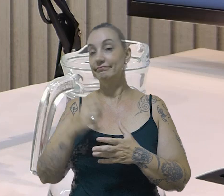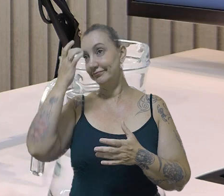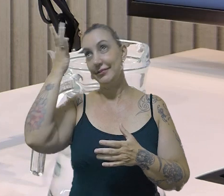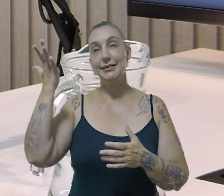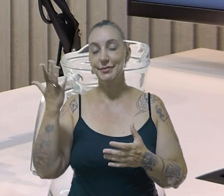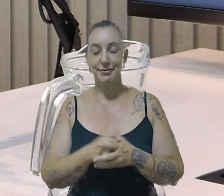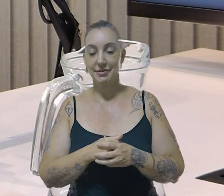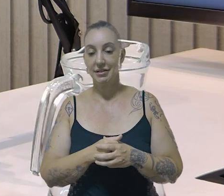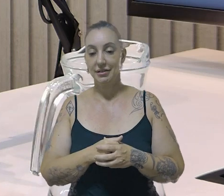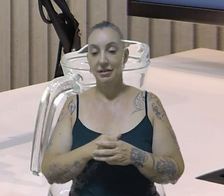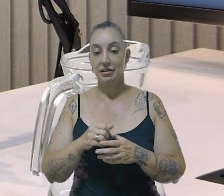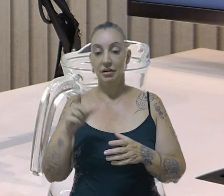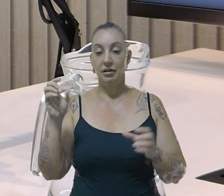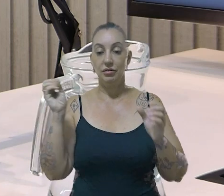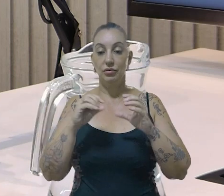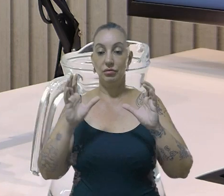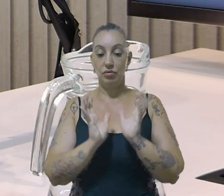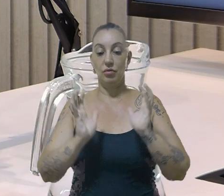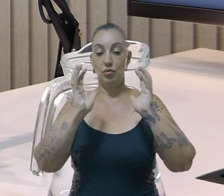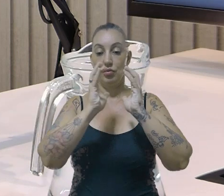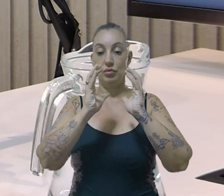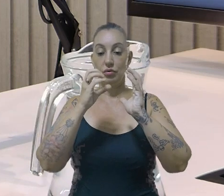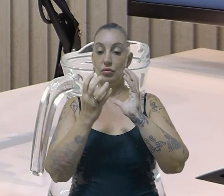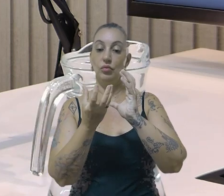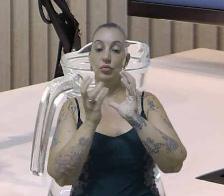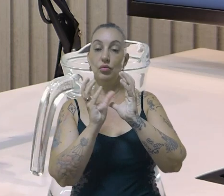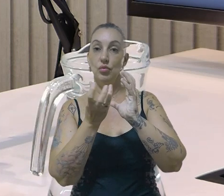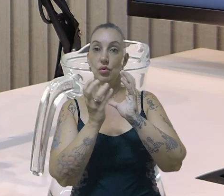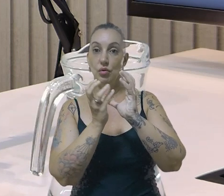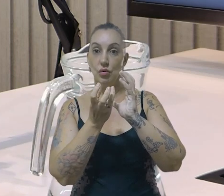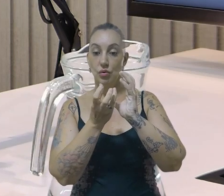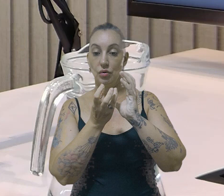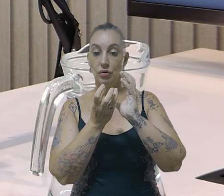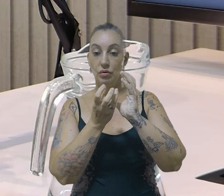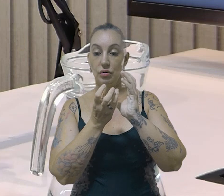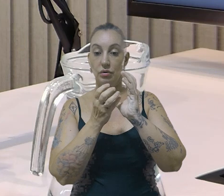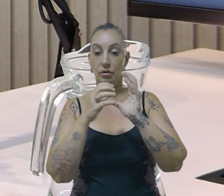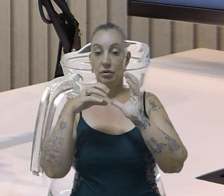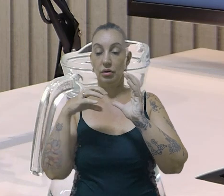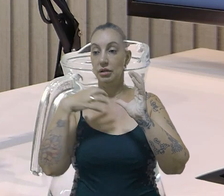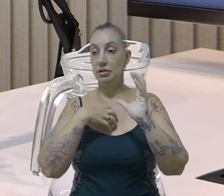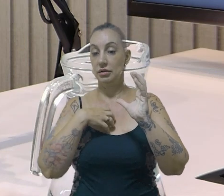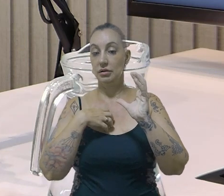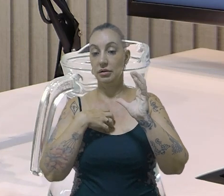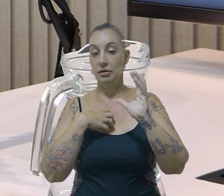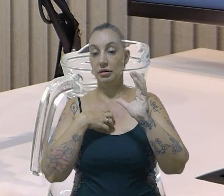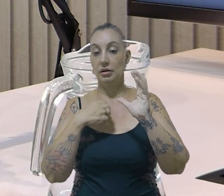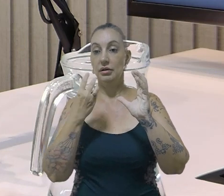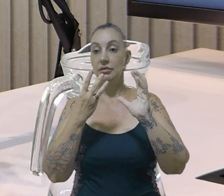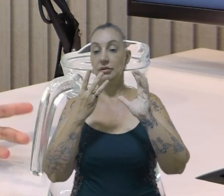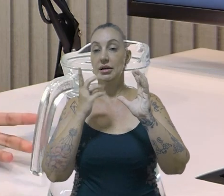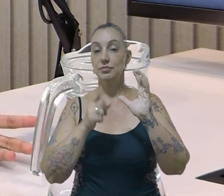fala ai Cléber vou botar uma ab jur com a lâmpada bubo não sei o que não sei o que lá 3200 Kelvin Aí ele ah